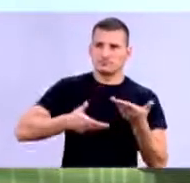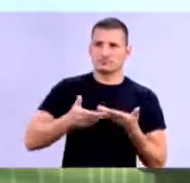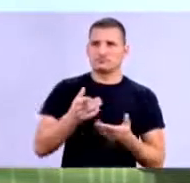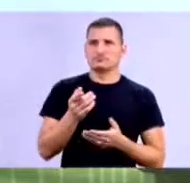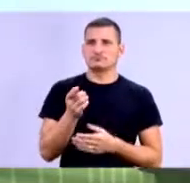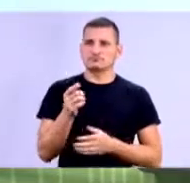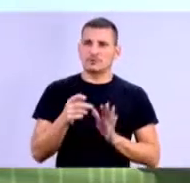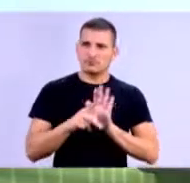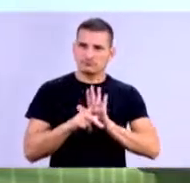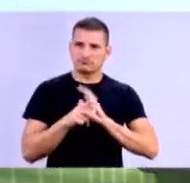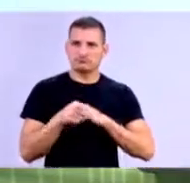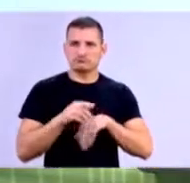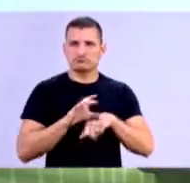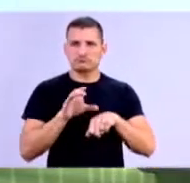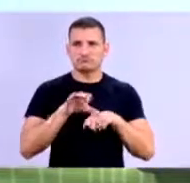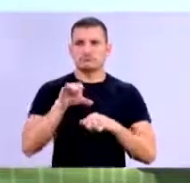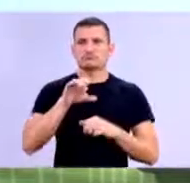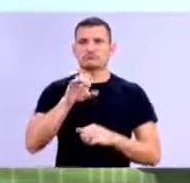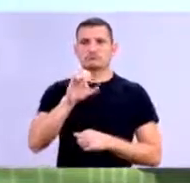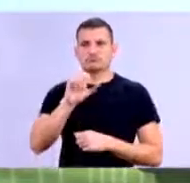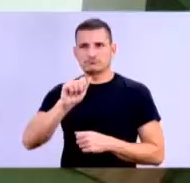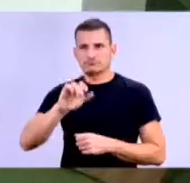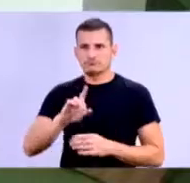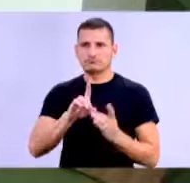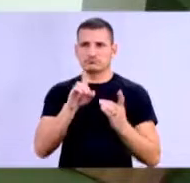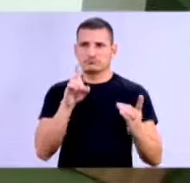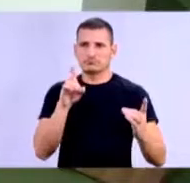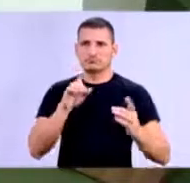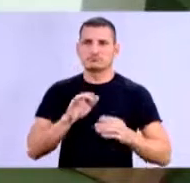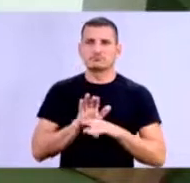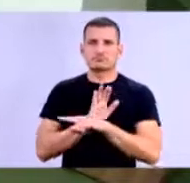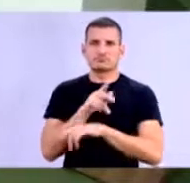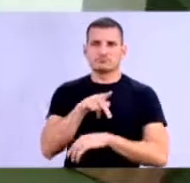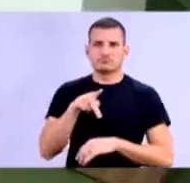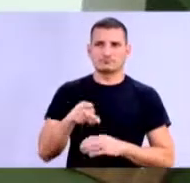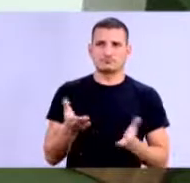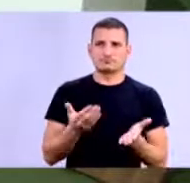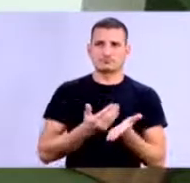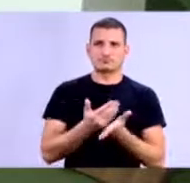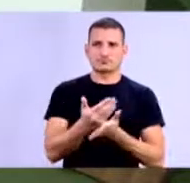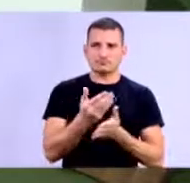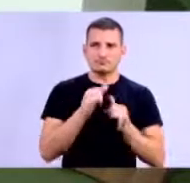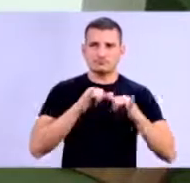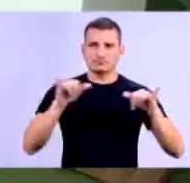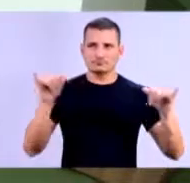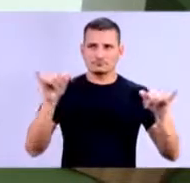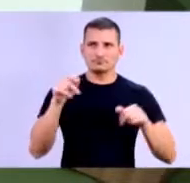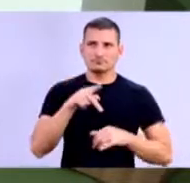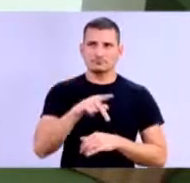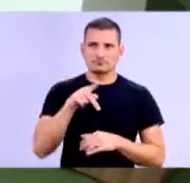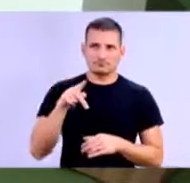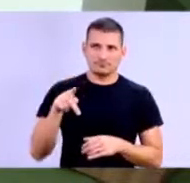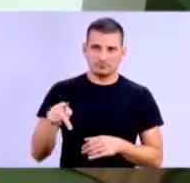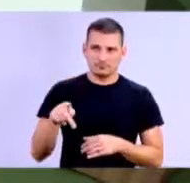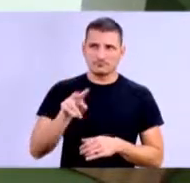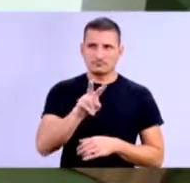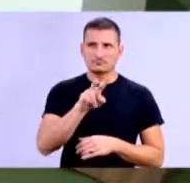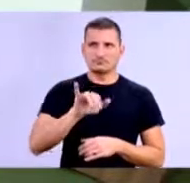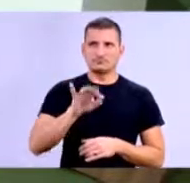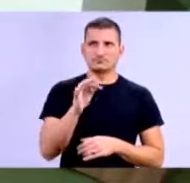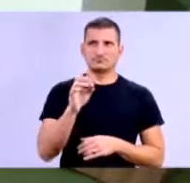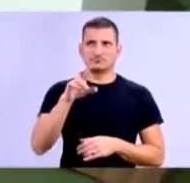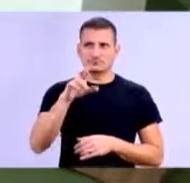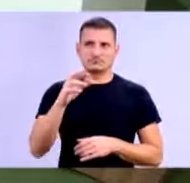curso, na modalidade EAD. Professora, preciso iniciar dando um aviso que o professor Vitor do